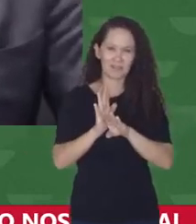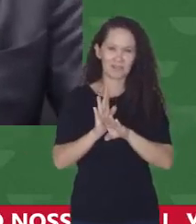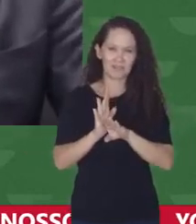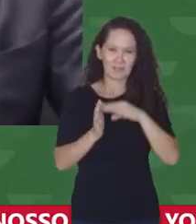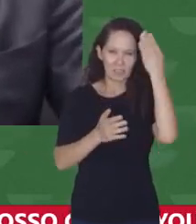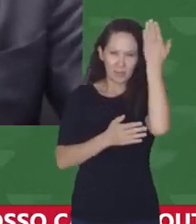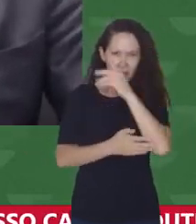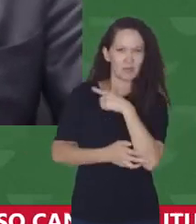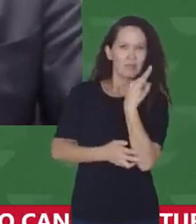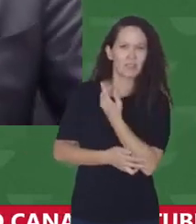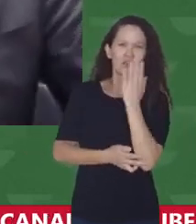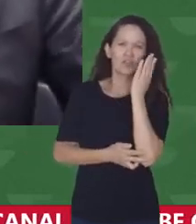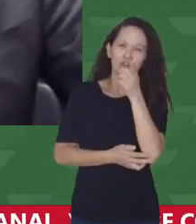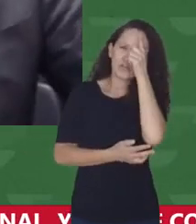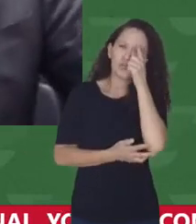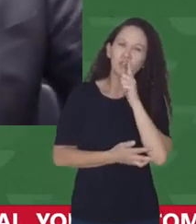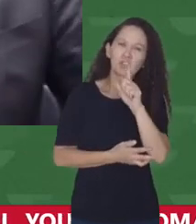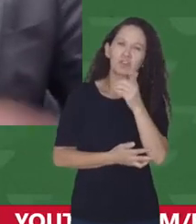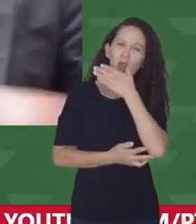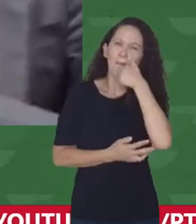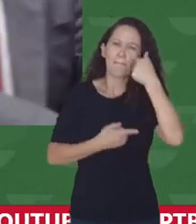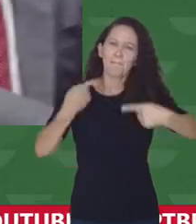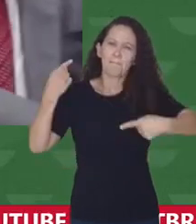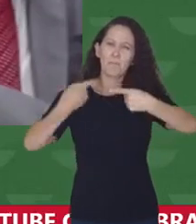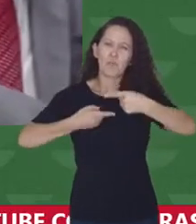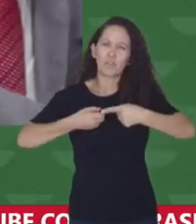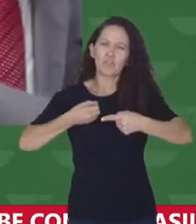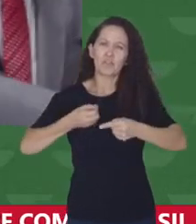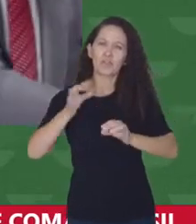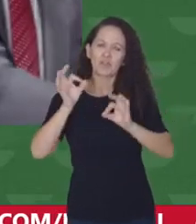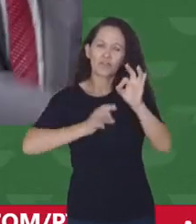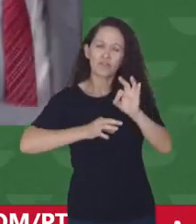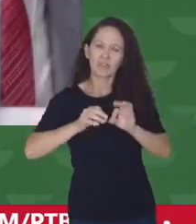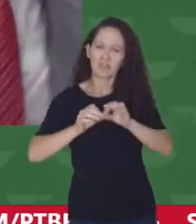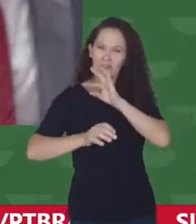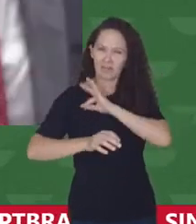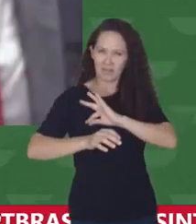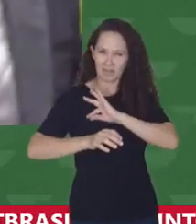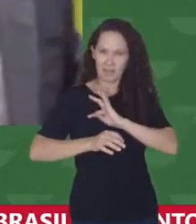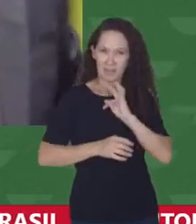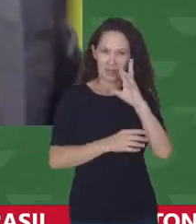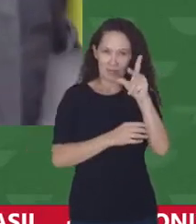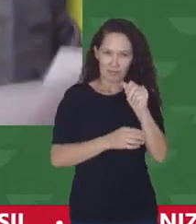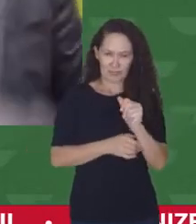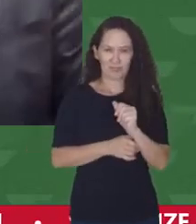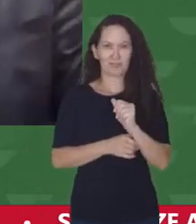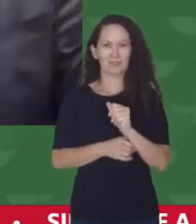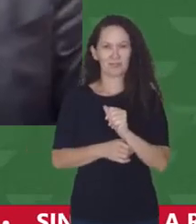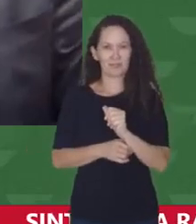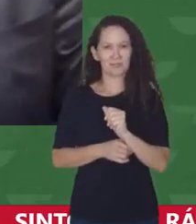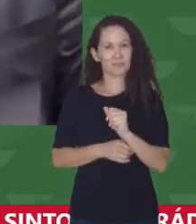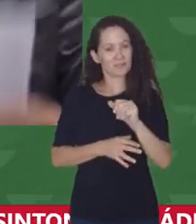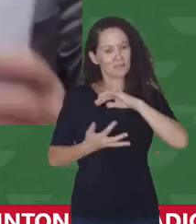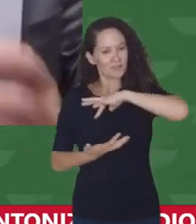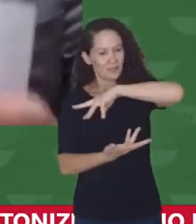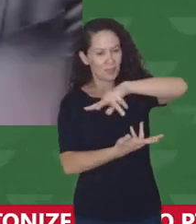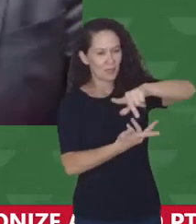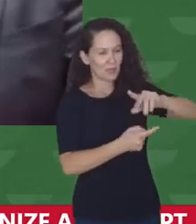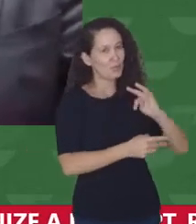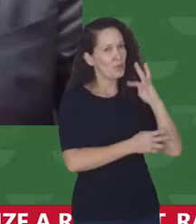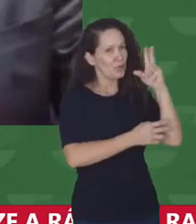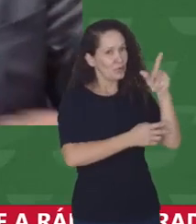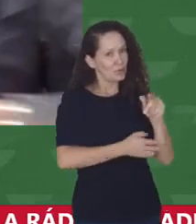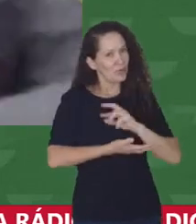sabe fazer isso é que nós fizemos a melhor política de distribuição de renda do mundo que foi reconhecida